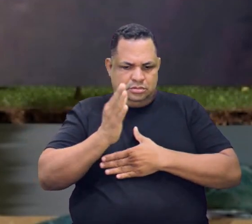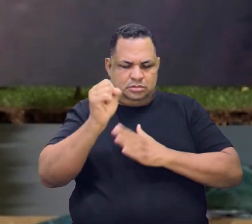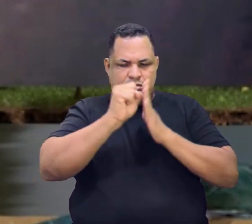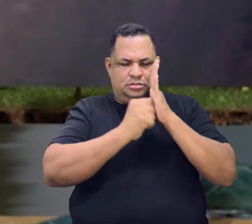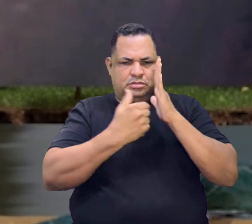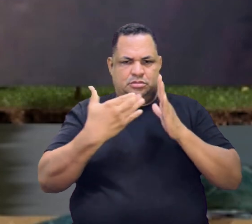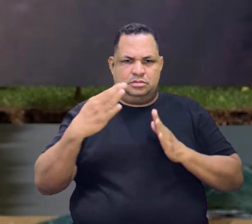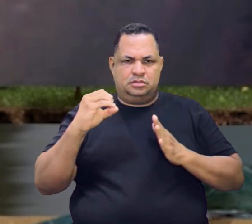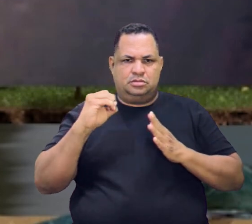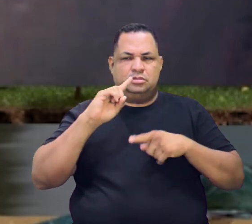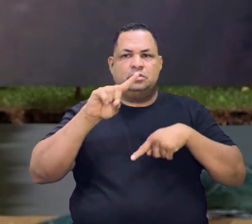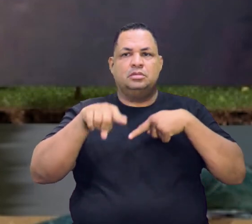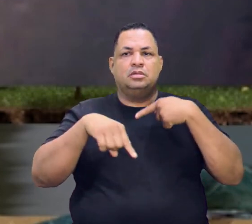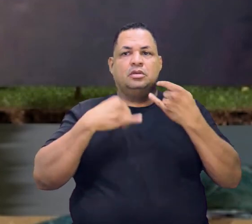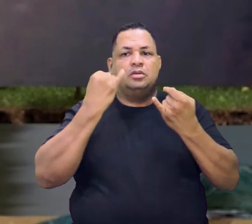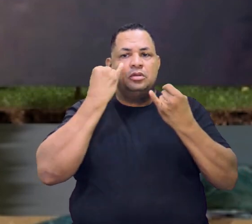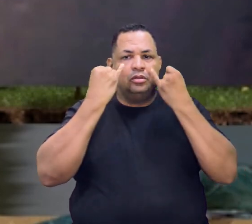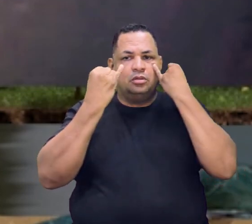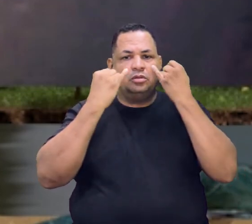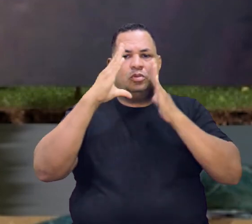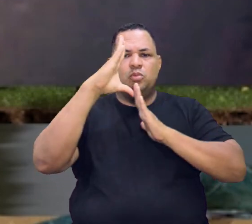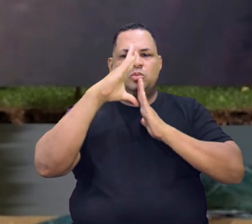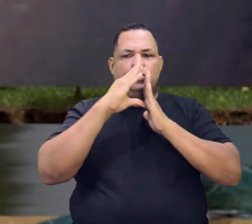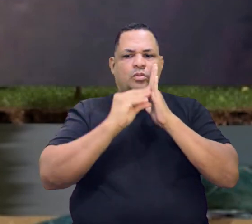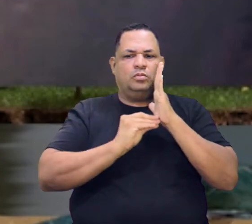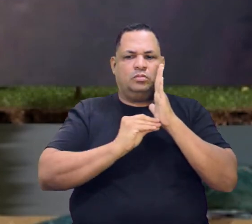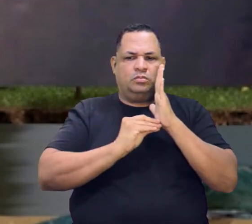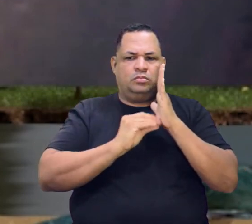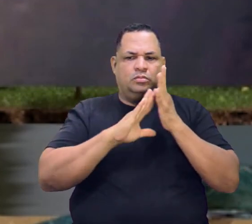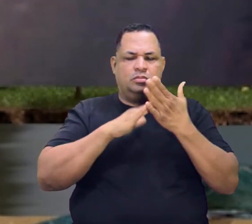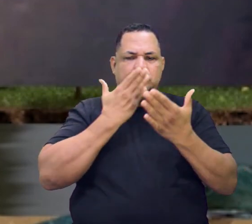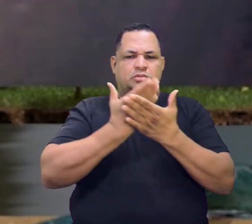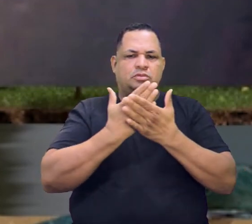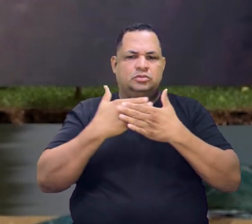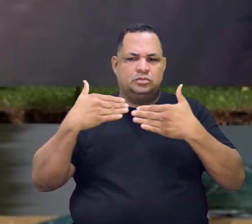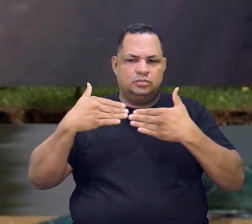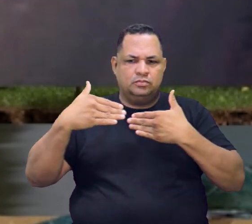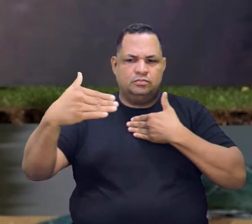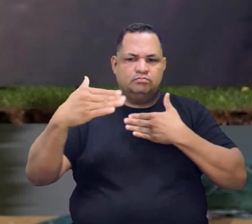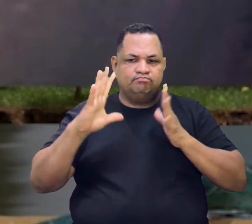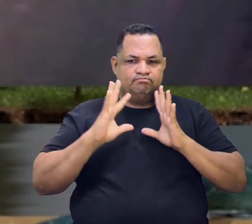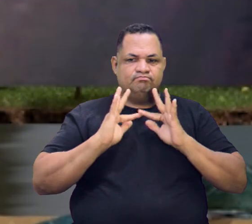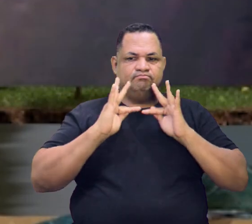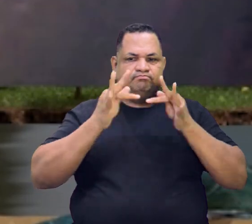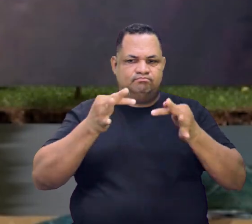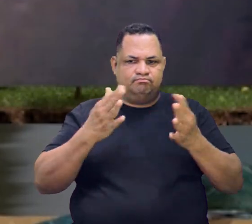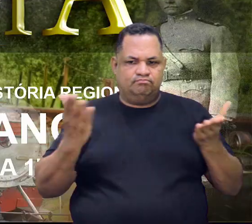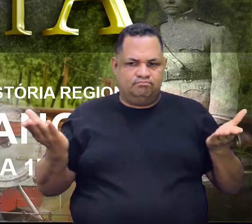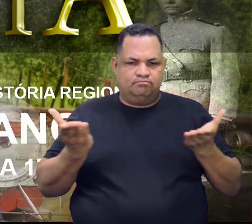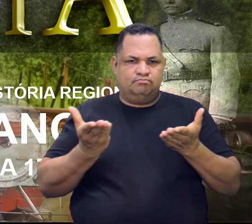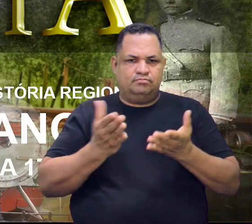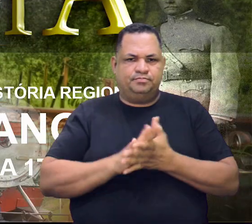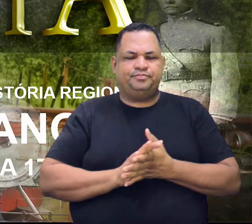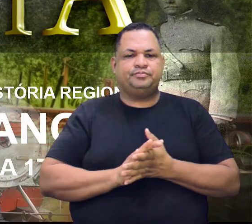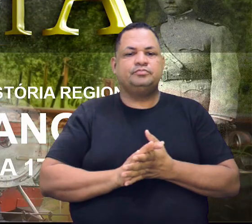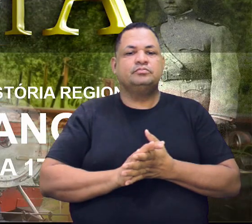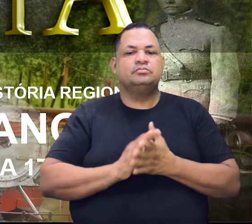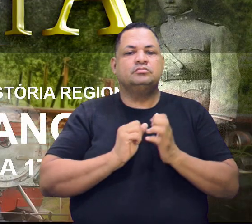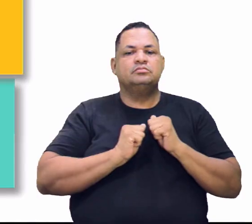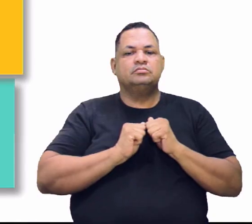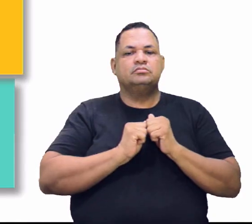XX e as outras informações e conteúdos vocês verão daqui para frente. Fechou? Joga no quadro, acompanha comigo